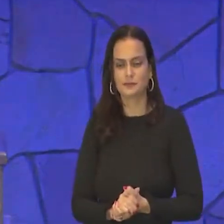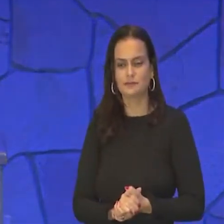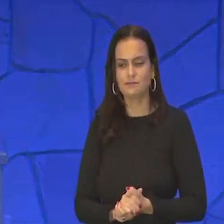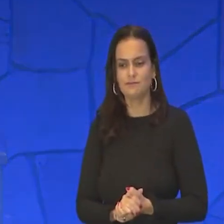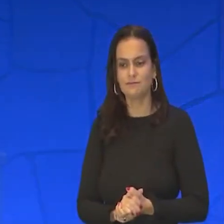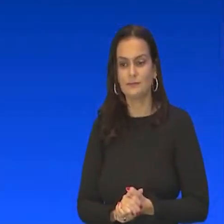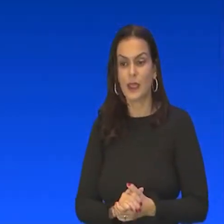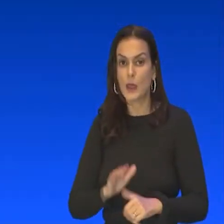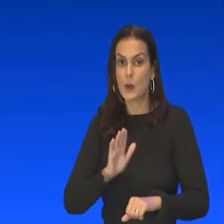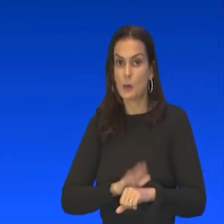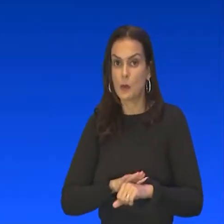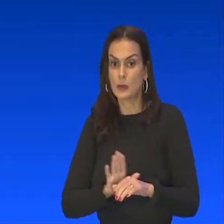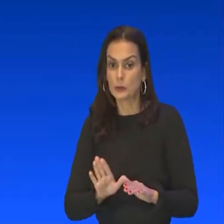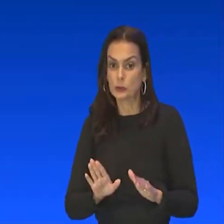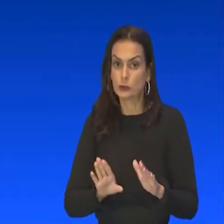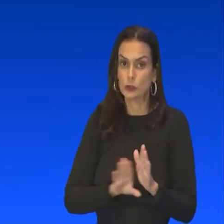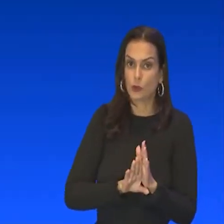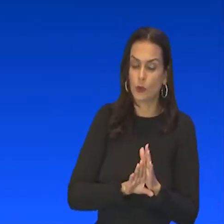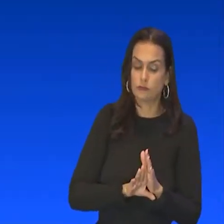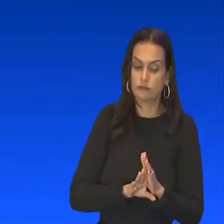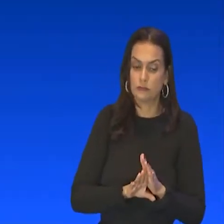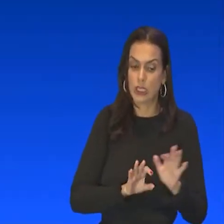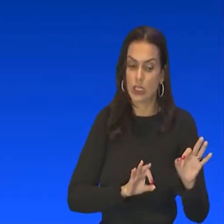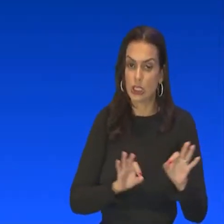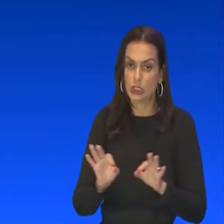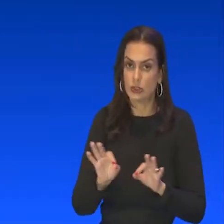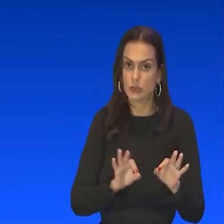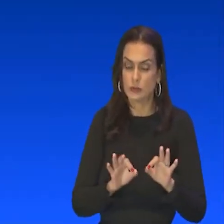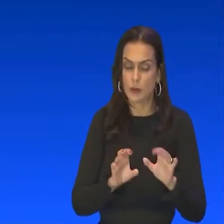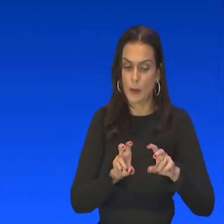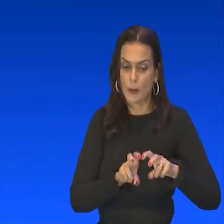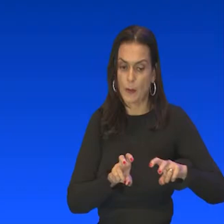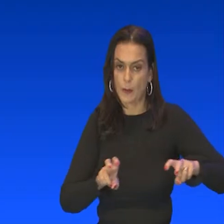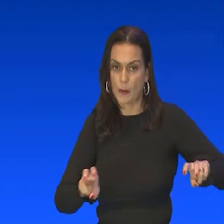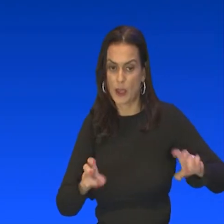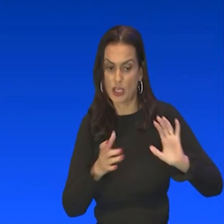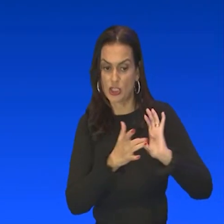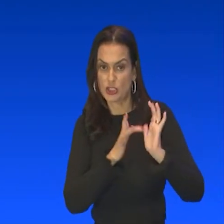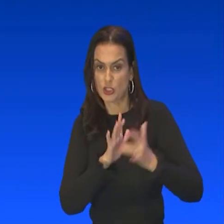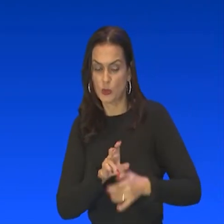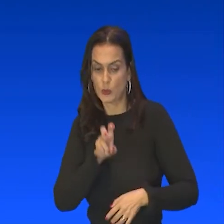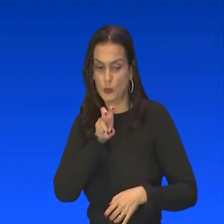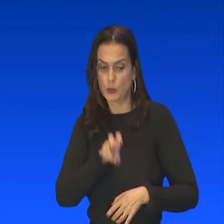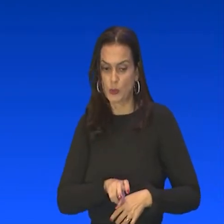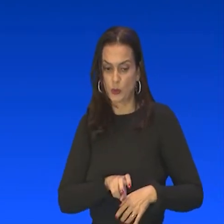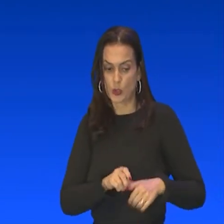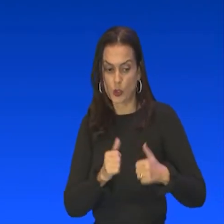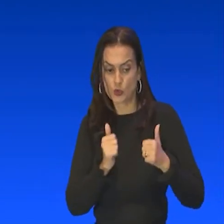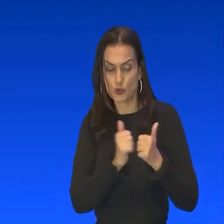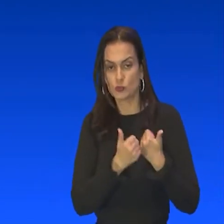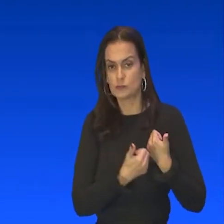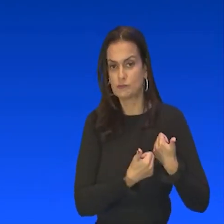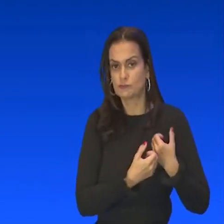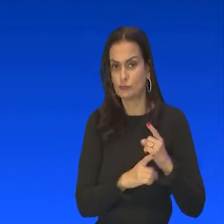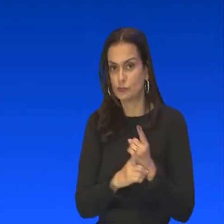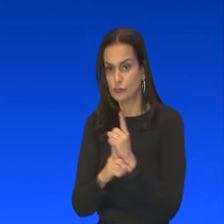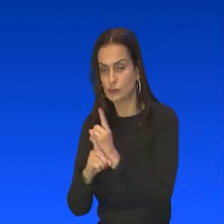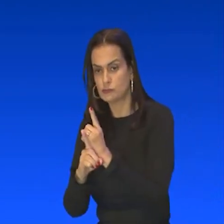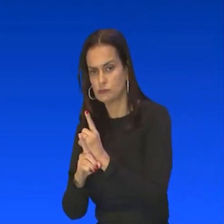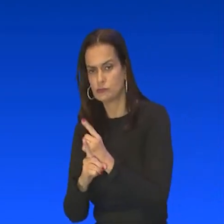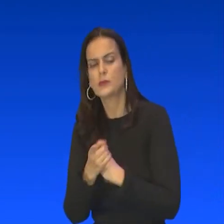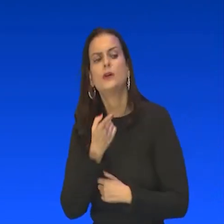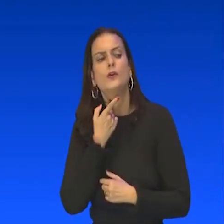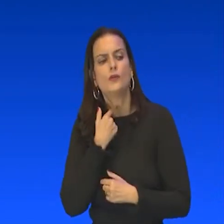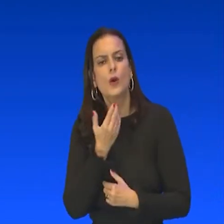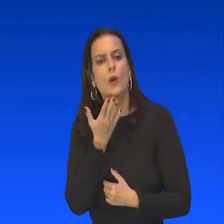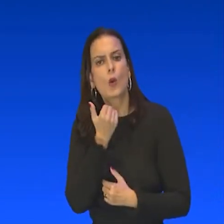Chegada a hora, pôs-se Jesus à mesa, e com ele os apóstolos, e disse-lhes: Tenho desejado ansiosamente comer